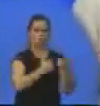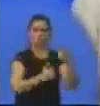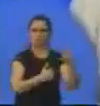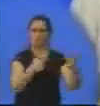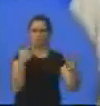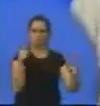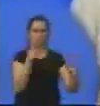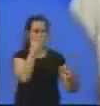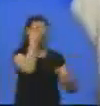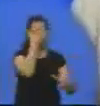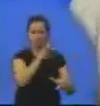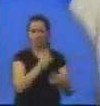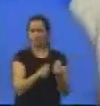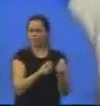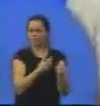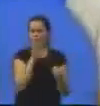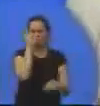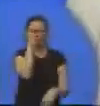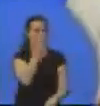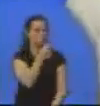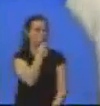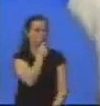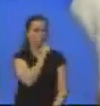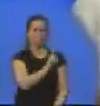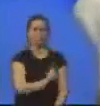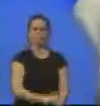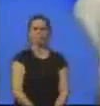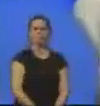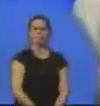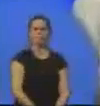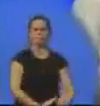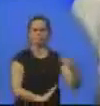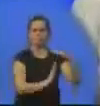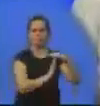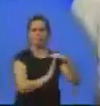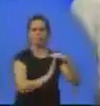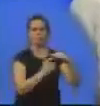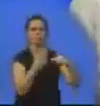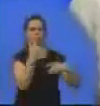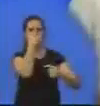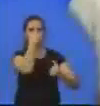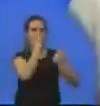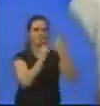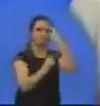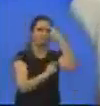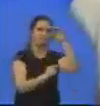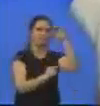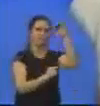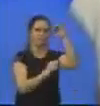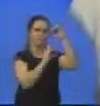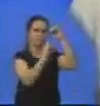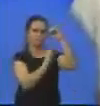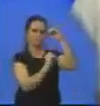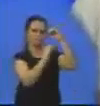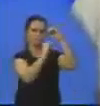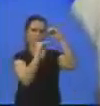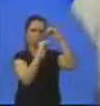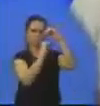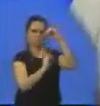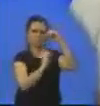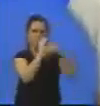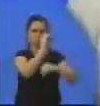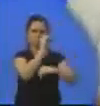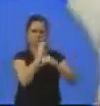temos muita ideia de como resolver até o momento. Então, são limites que têm indeterminação, 0 sobre 0 ou infinito